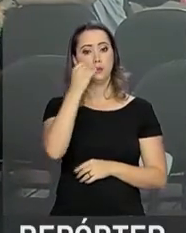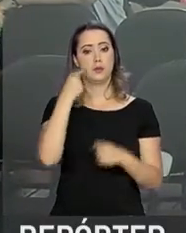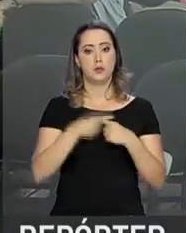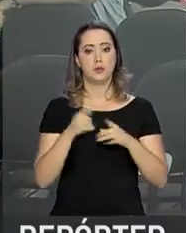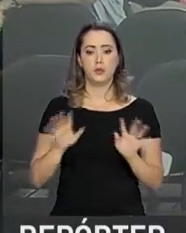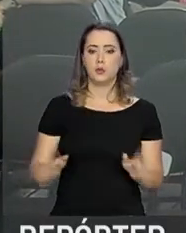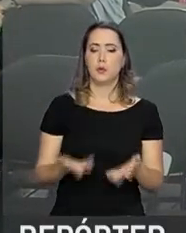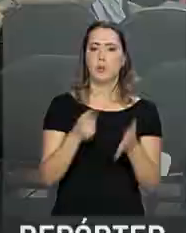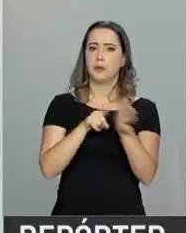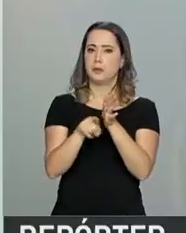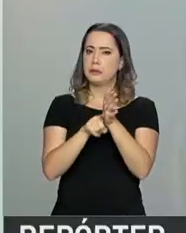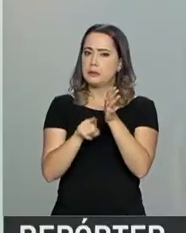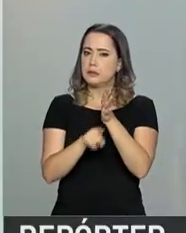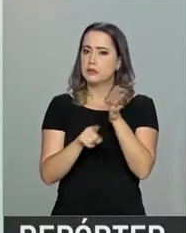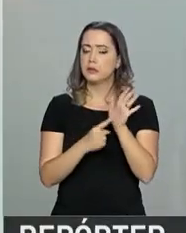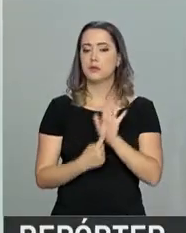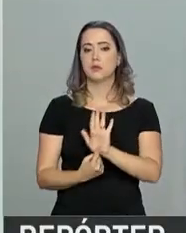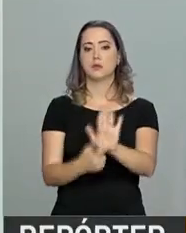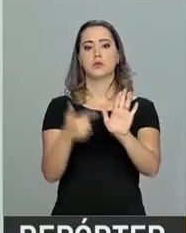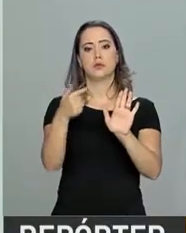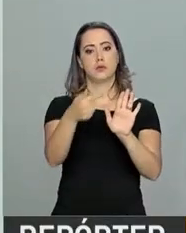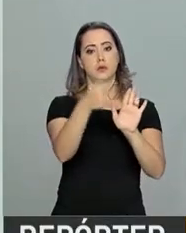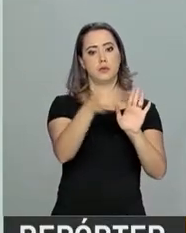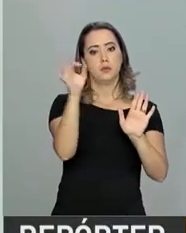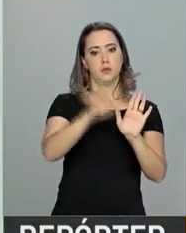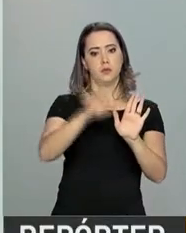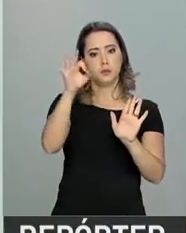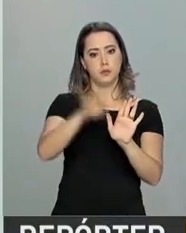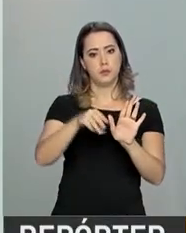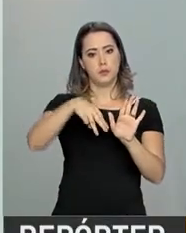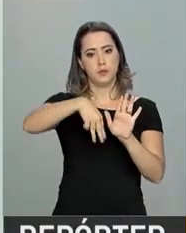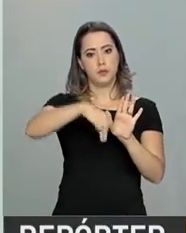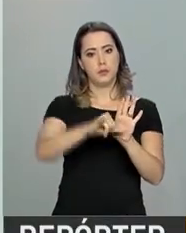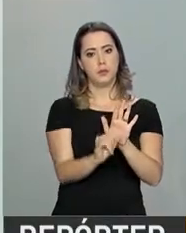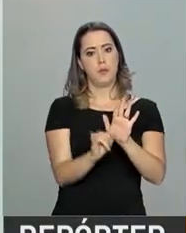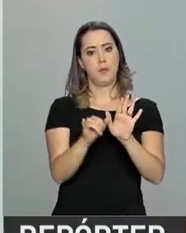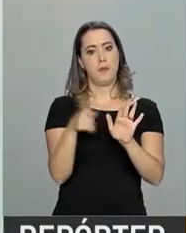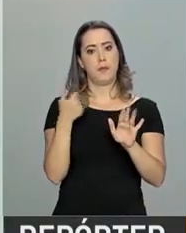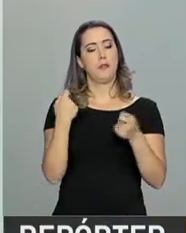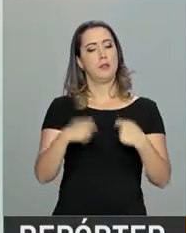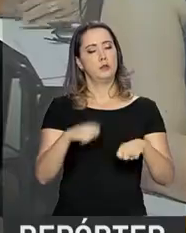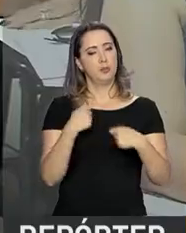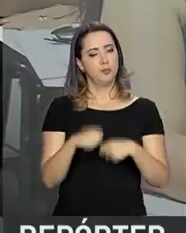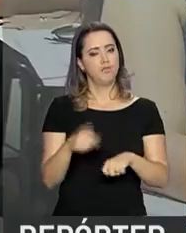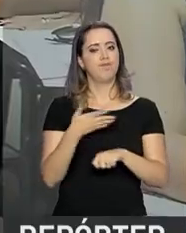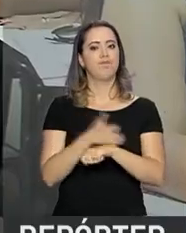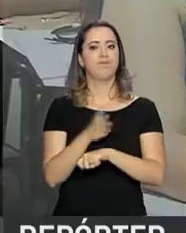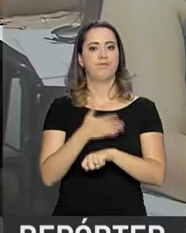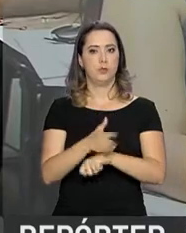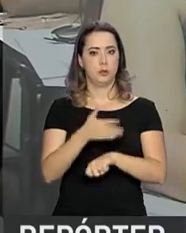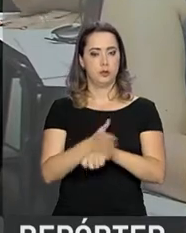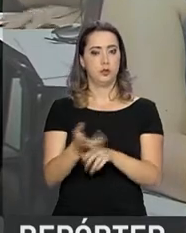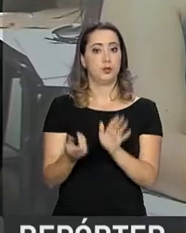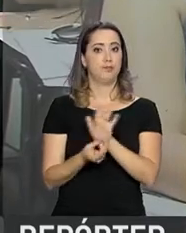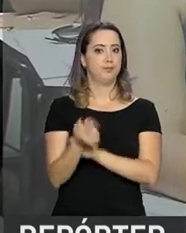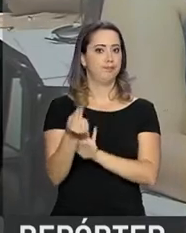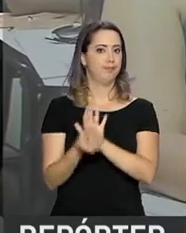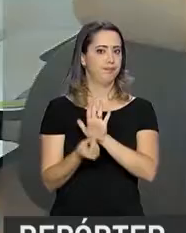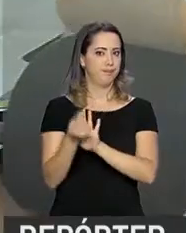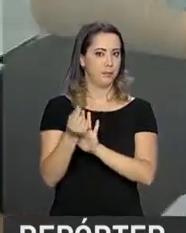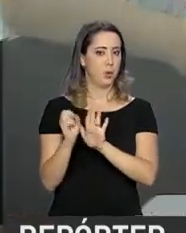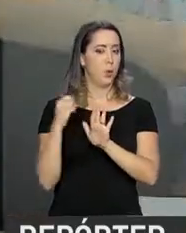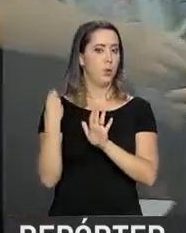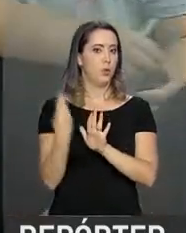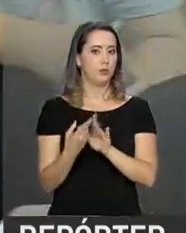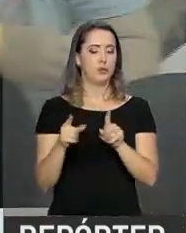o levantamento do Sebrae mostra que 77% dos microempreendedores individuais nunca fizeram capacitação em